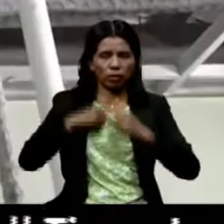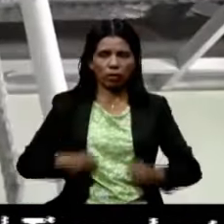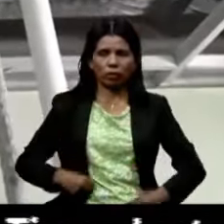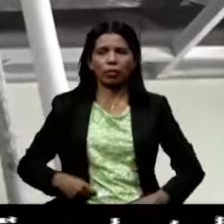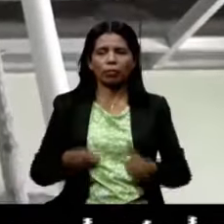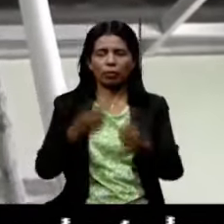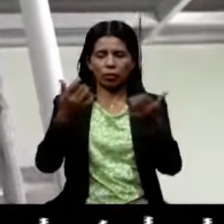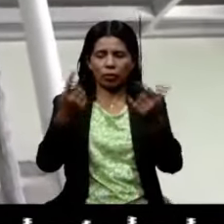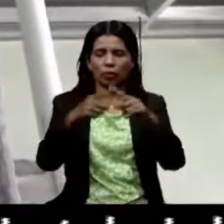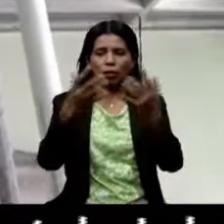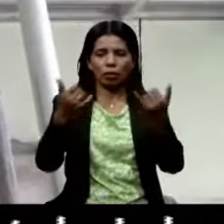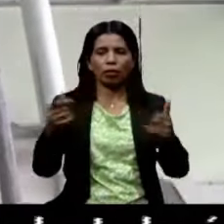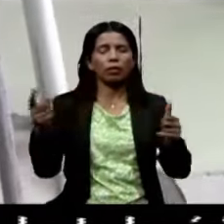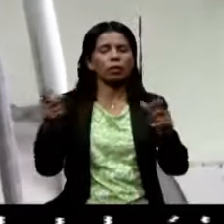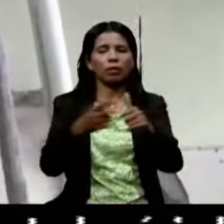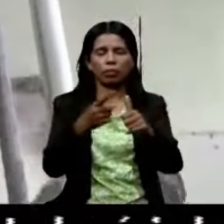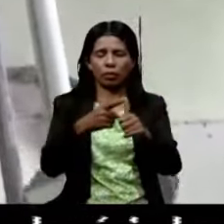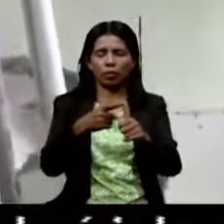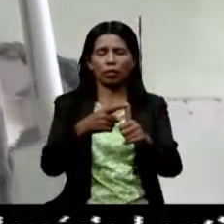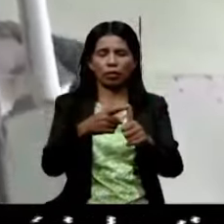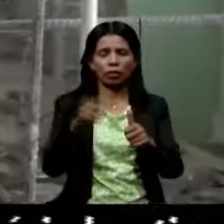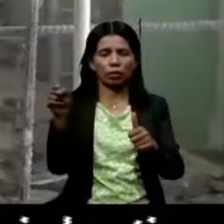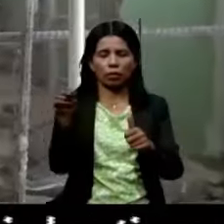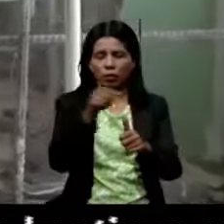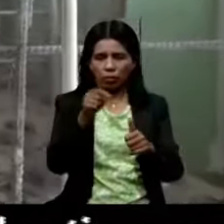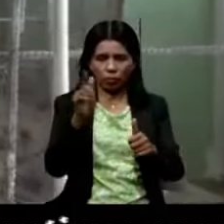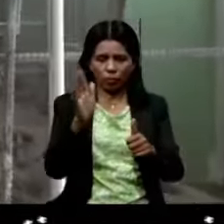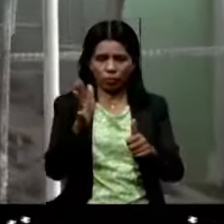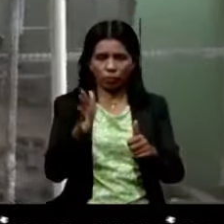início to agora atingiu na porcento 50. Bendito Abadi, Ajinya Lola, ZMN.